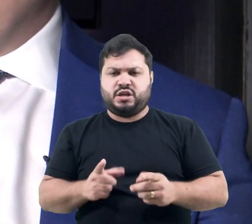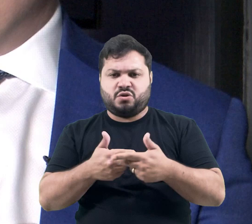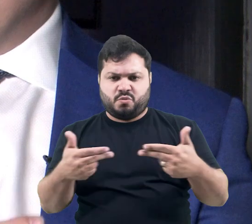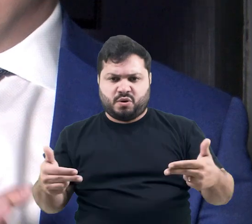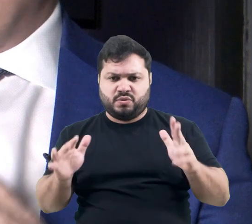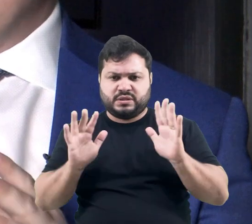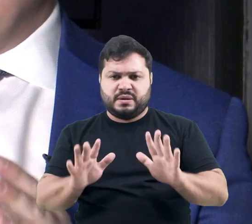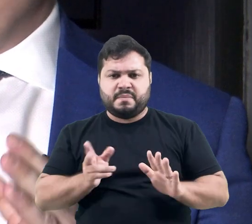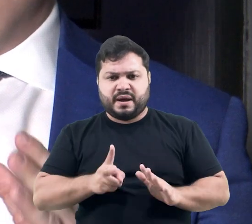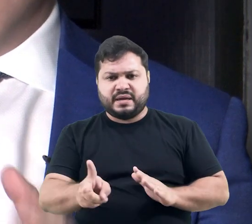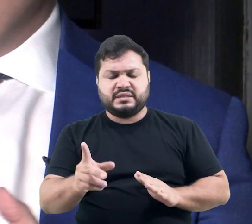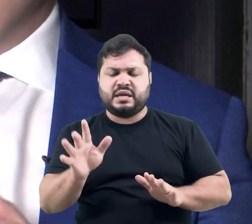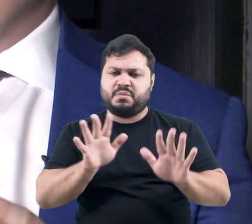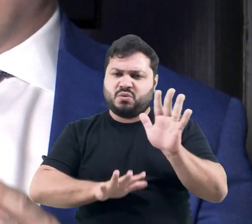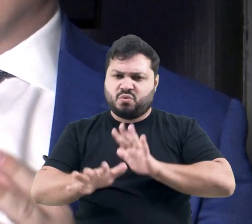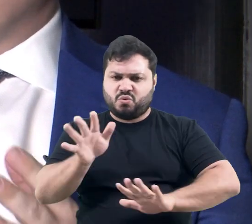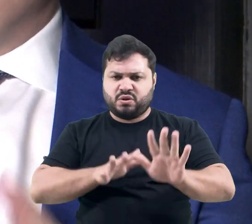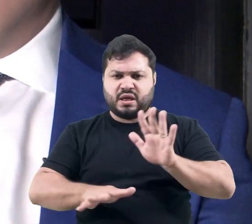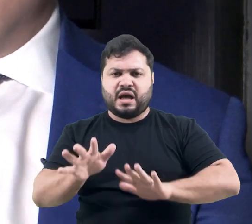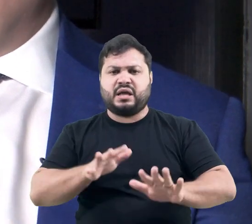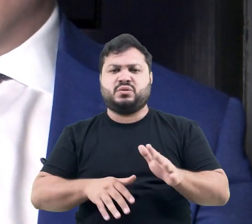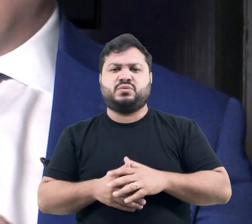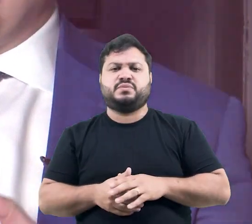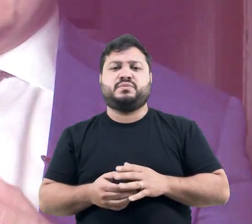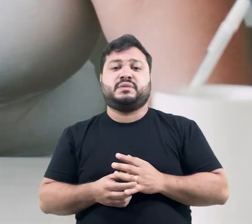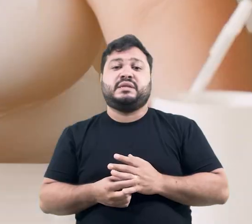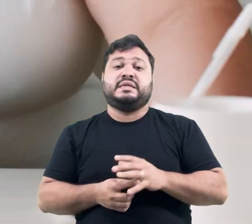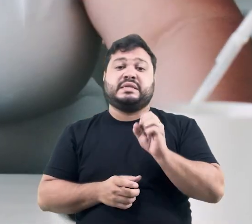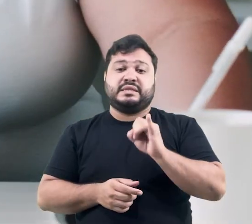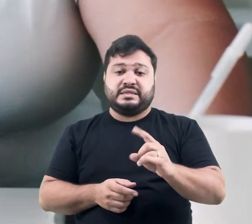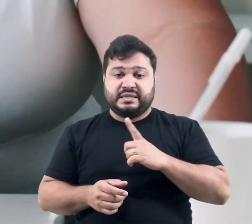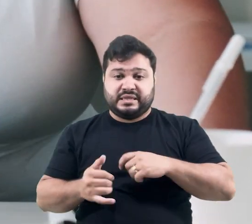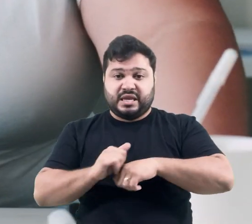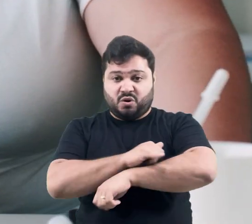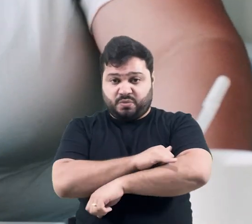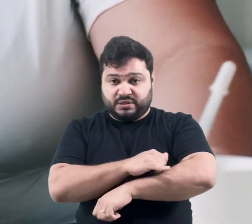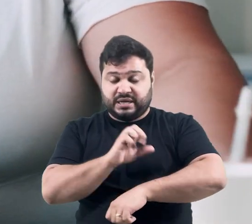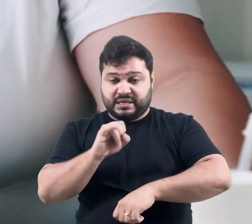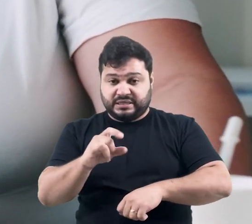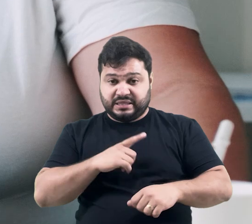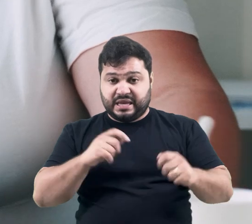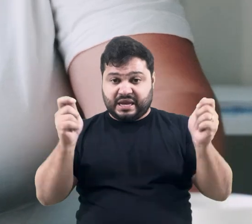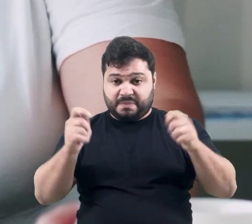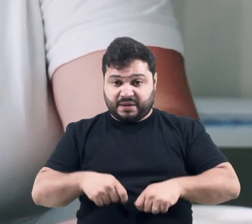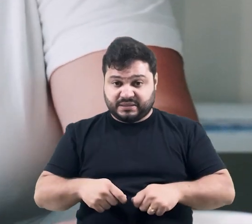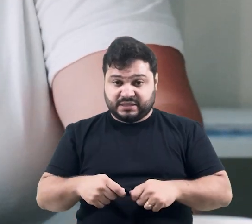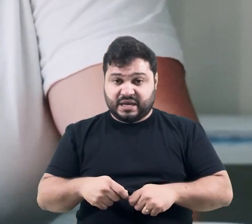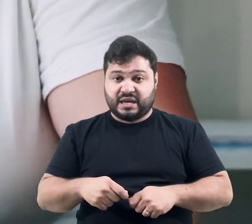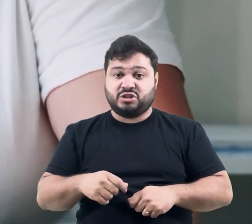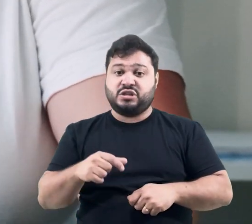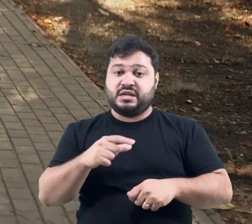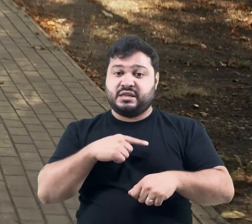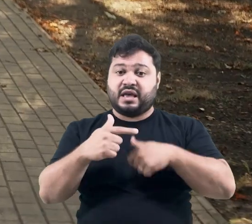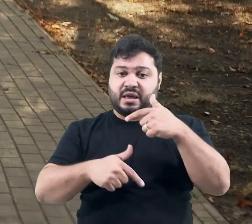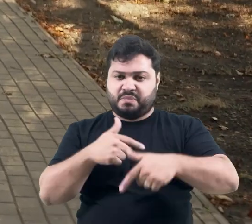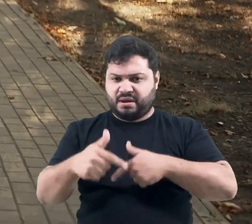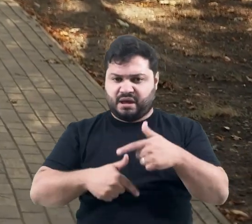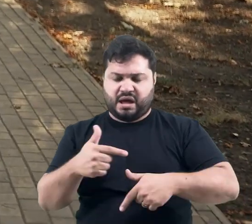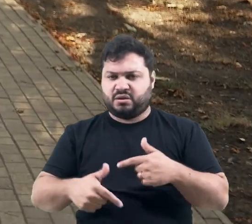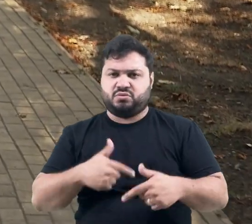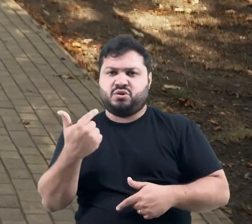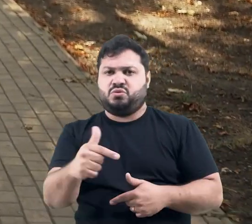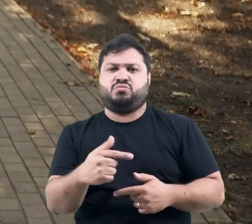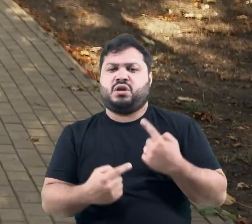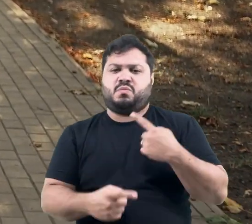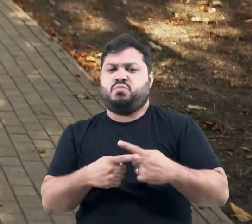alguma coisa, mas sempre com muito cuidado e com muita cautela. Se tem obesidade, mas tem capacidade laboral, está empregado,